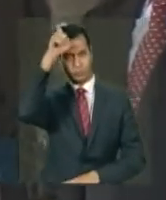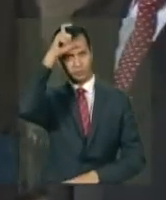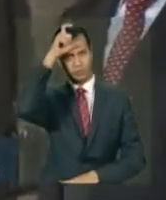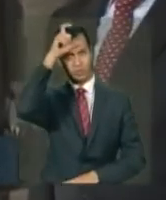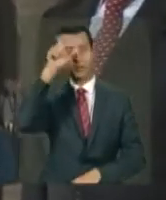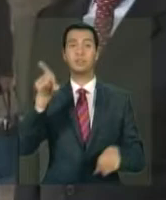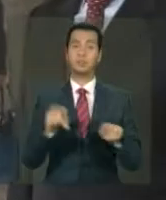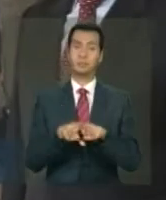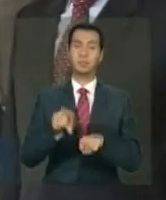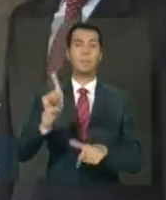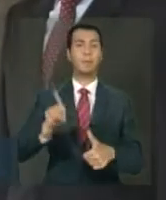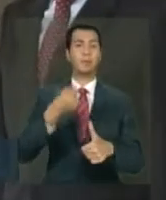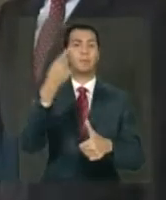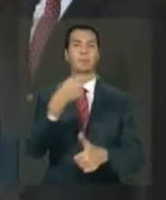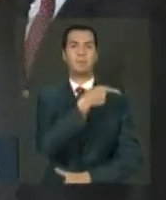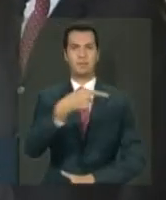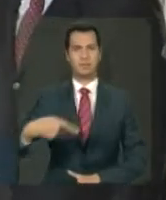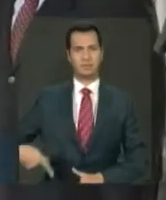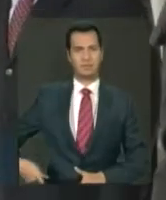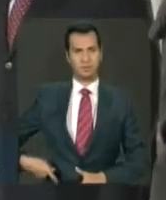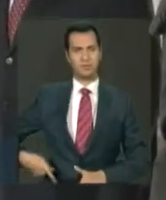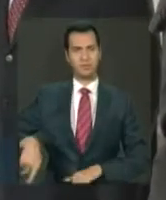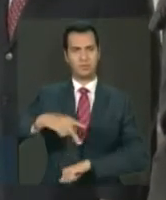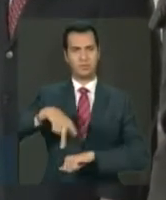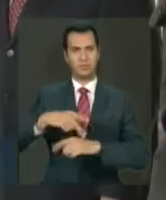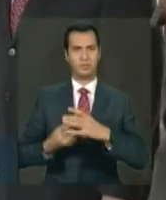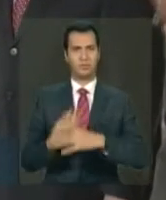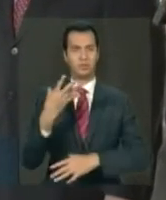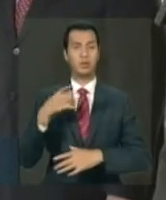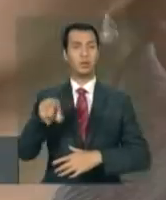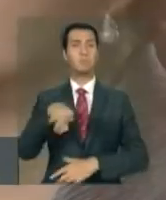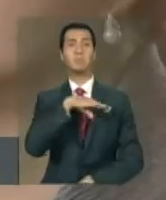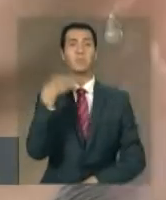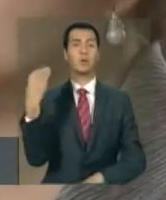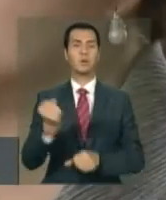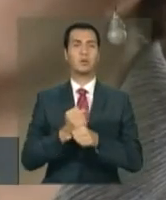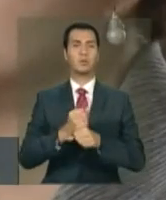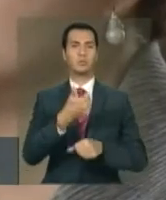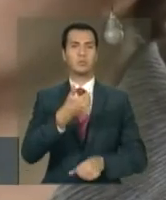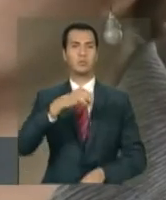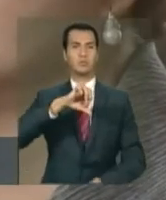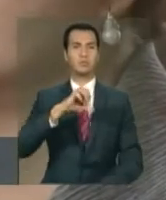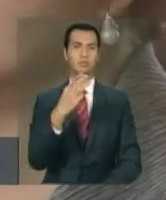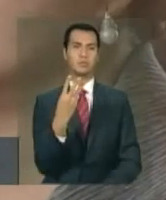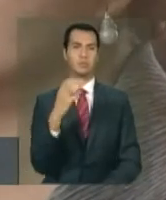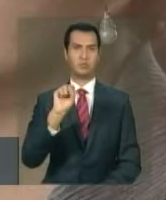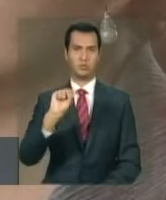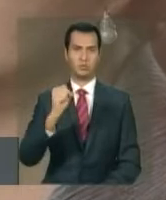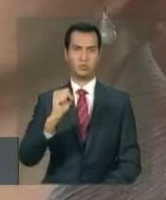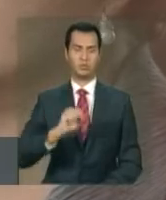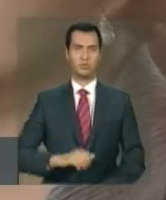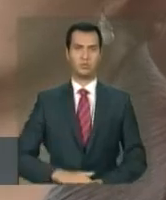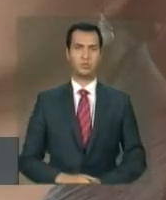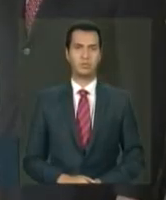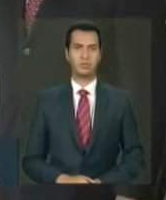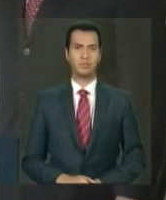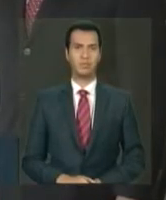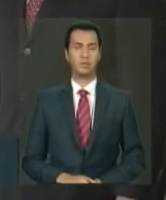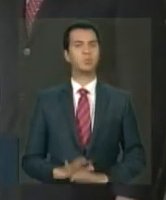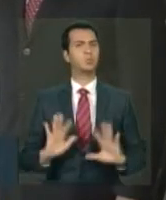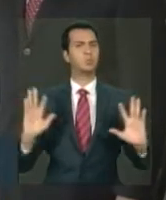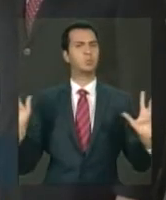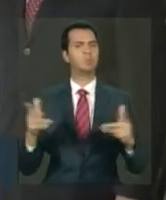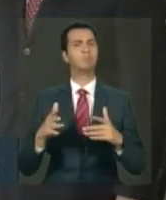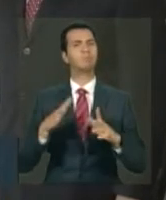primeiro presidente. Faleceu em 1938. E em sua homenagem